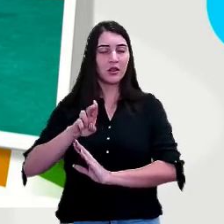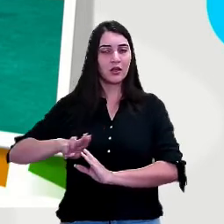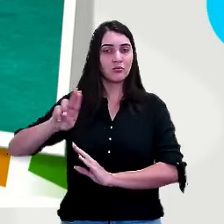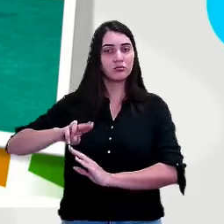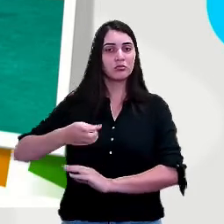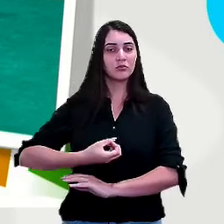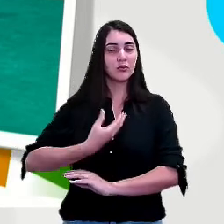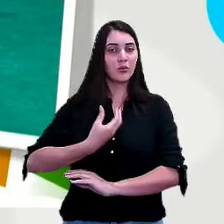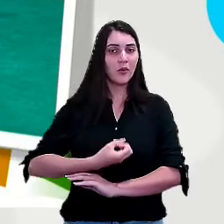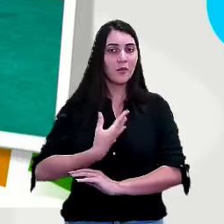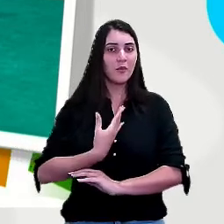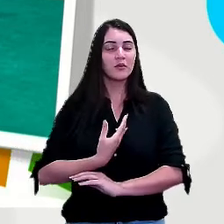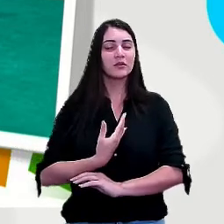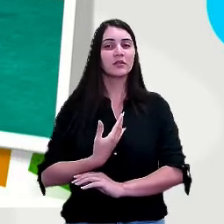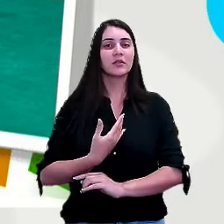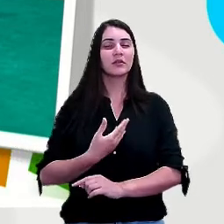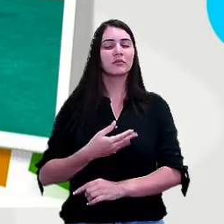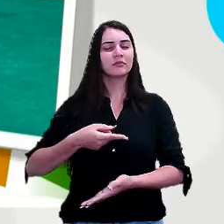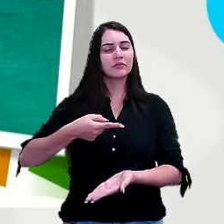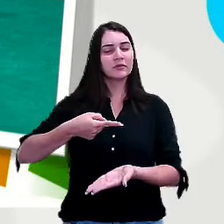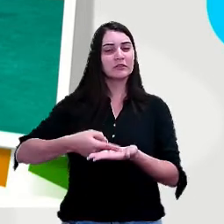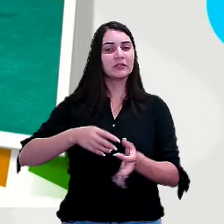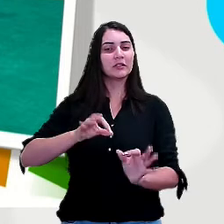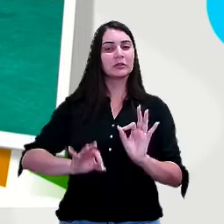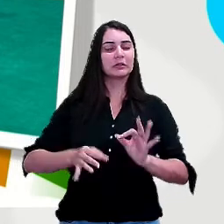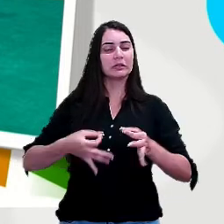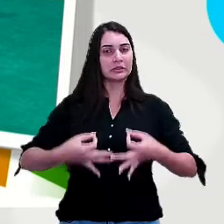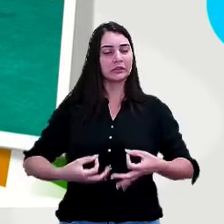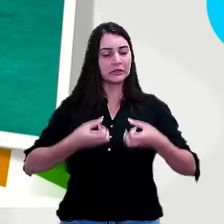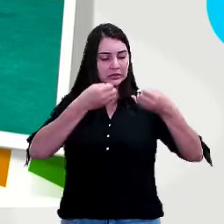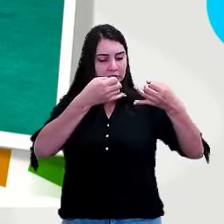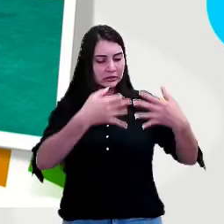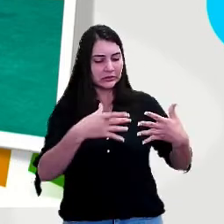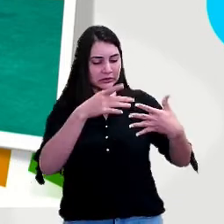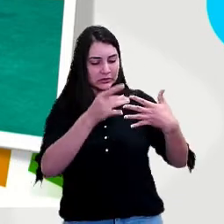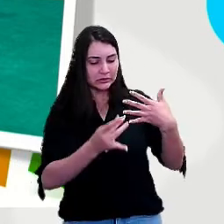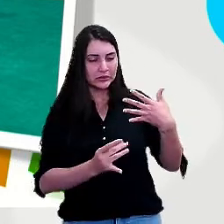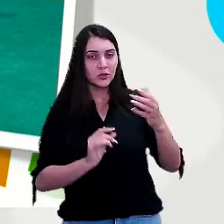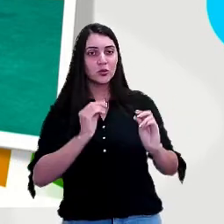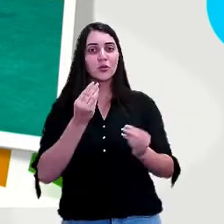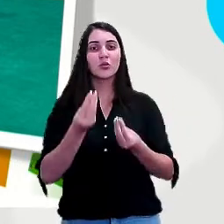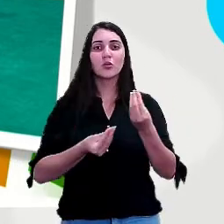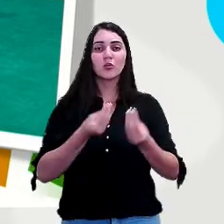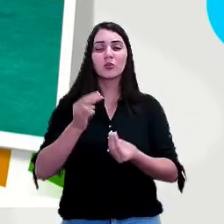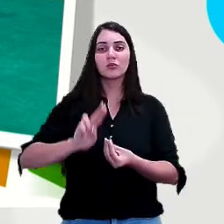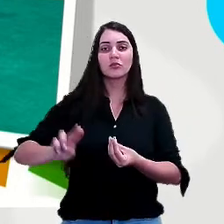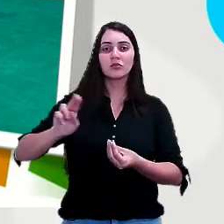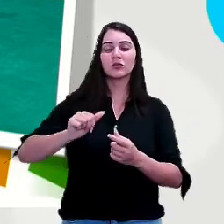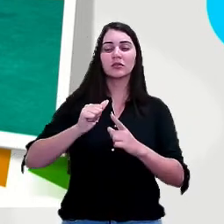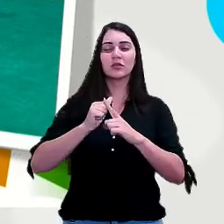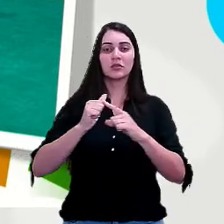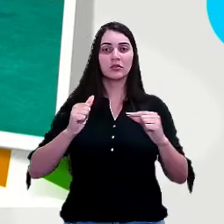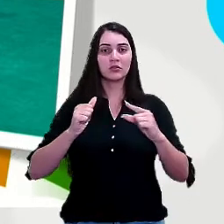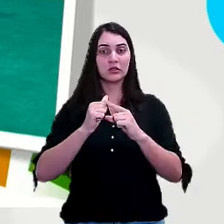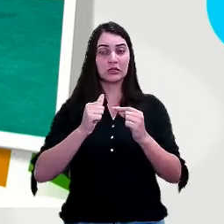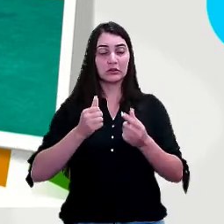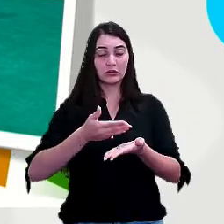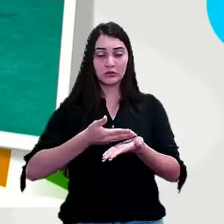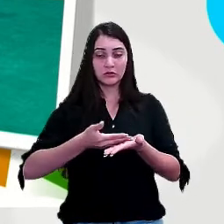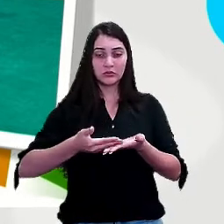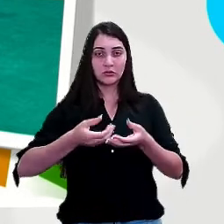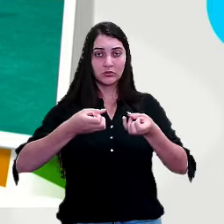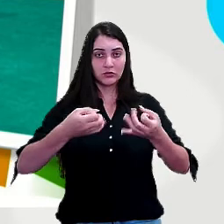poesia para, de fato, descrever como é o uso do artigo. O que eu disse no início.